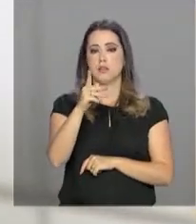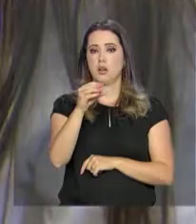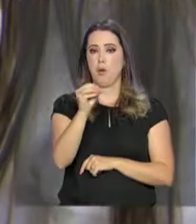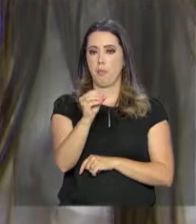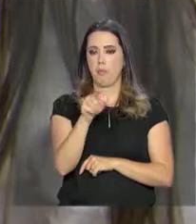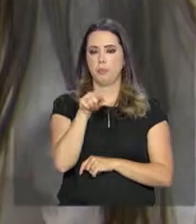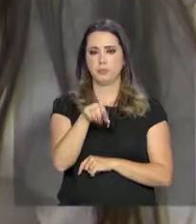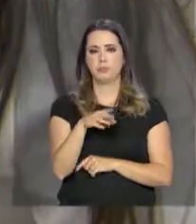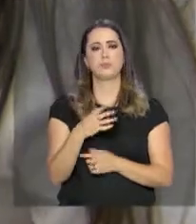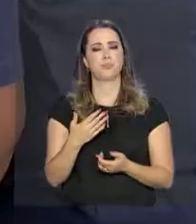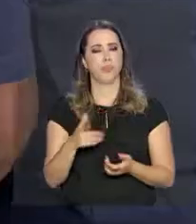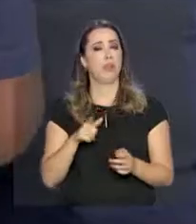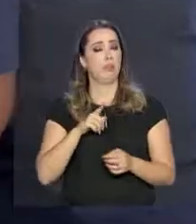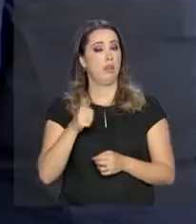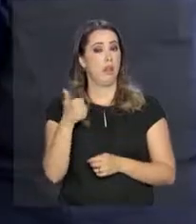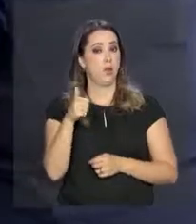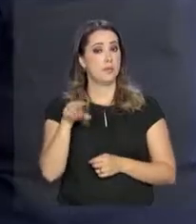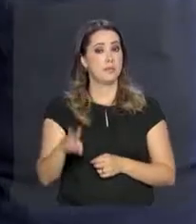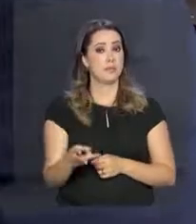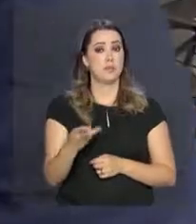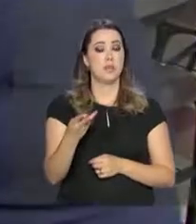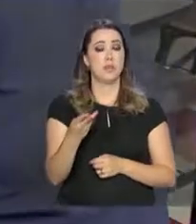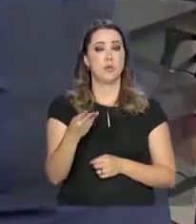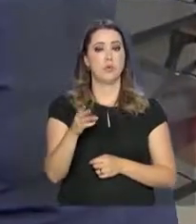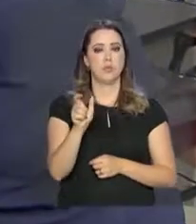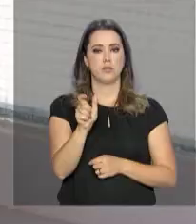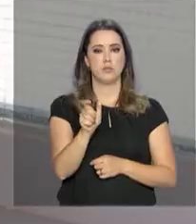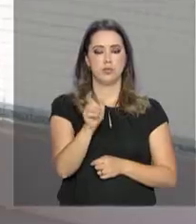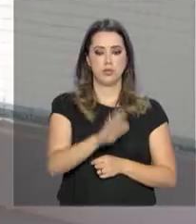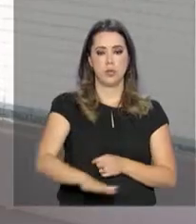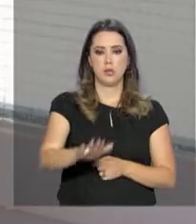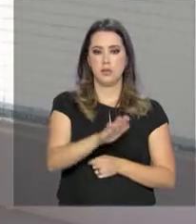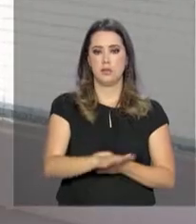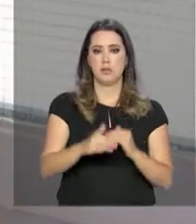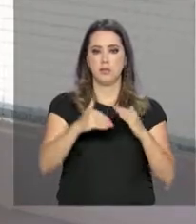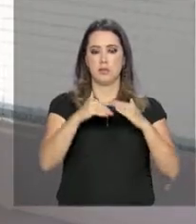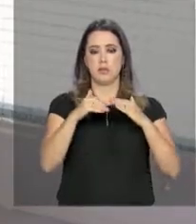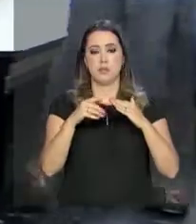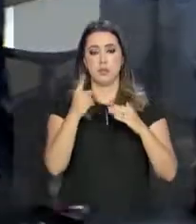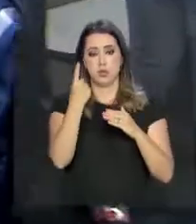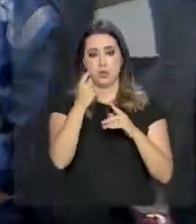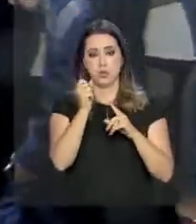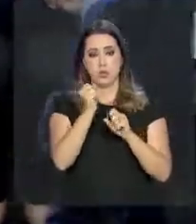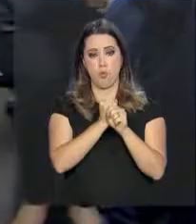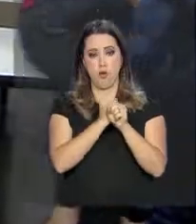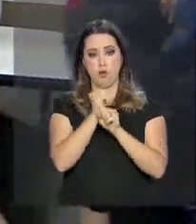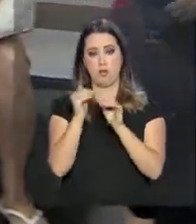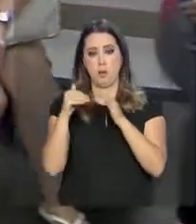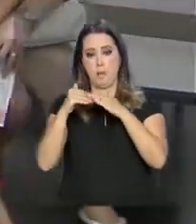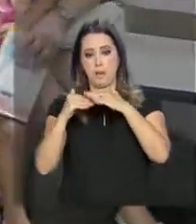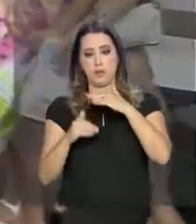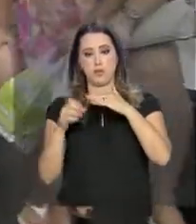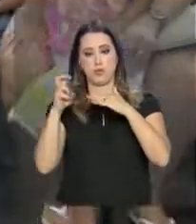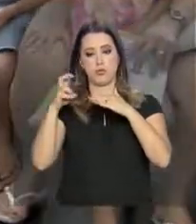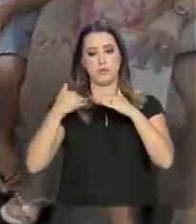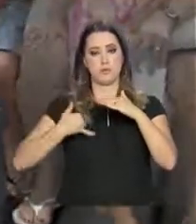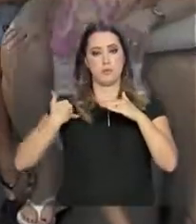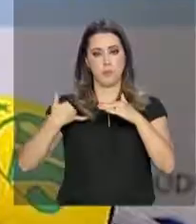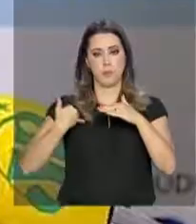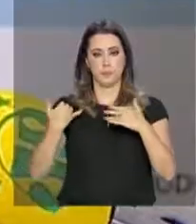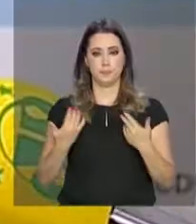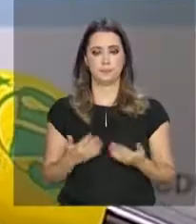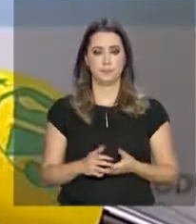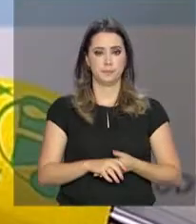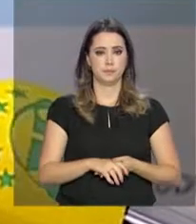crianças de um ano até menores de cinco anos de idade a meta é imunizar 95% dessas crianças